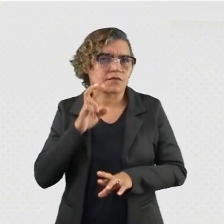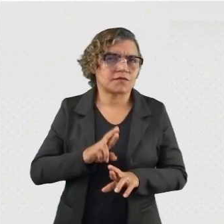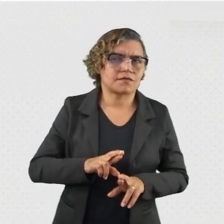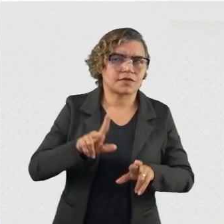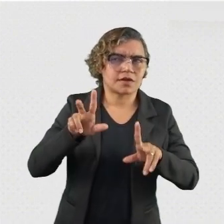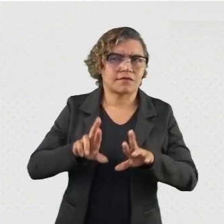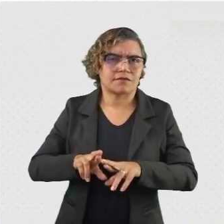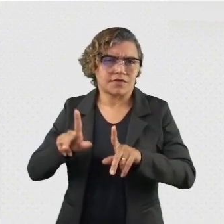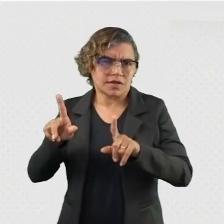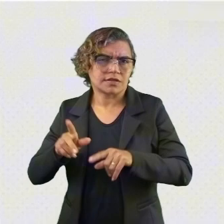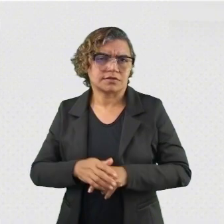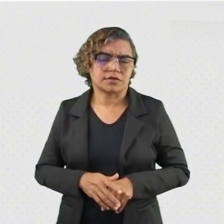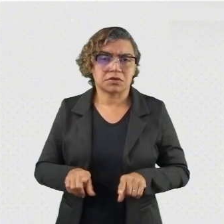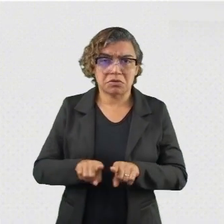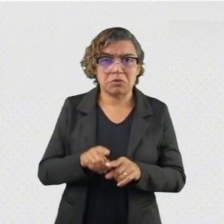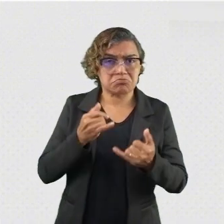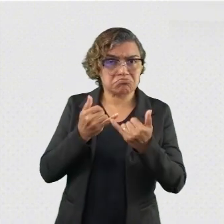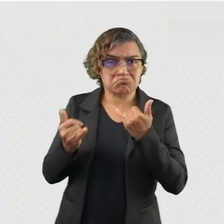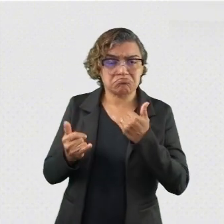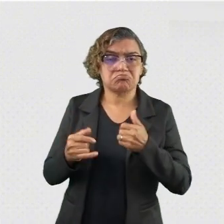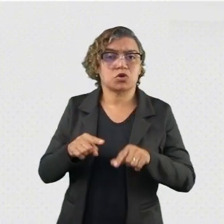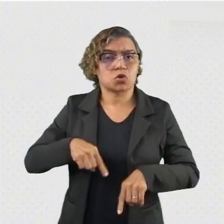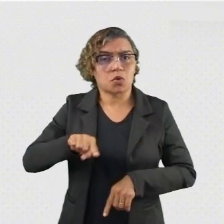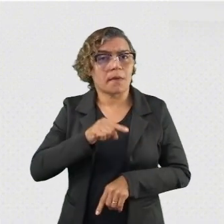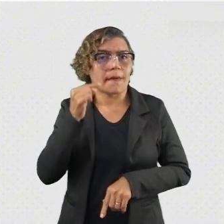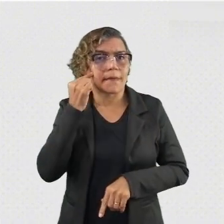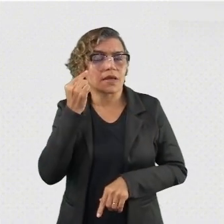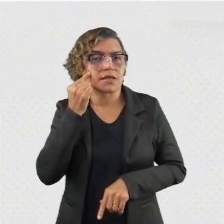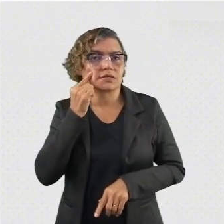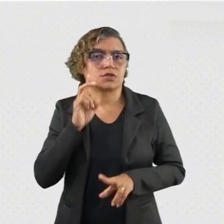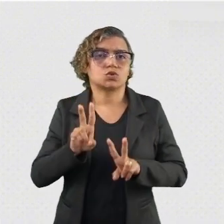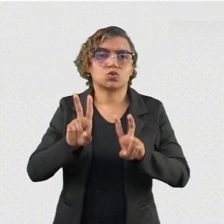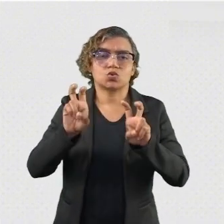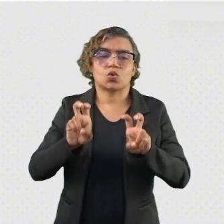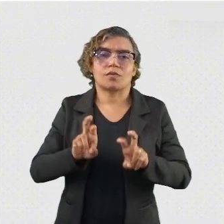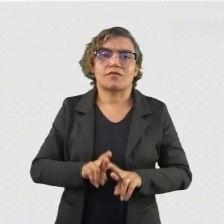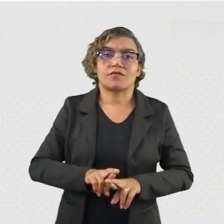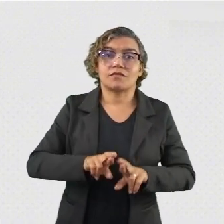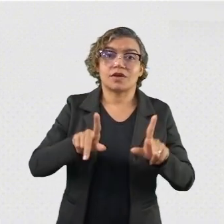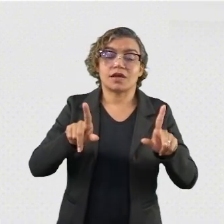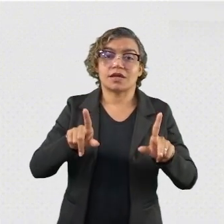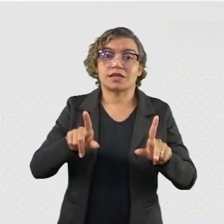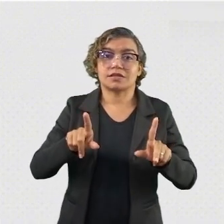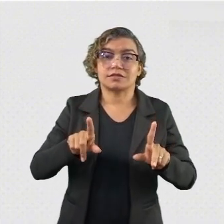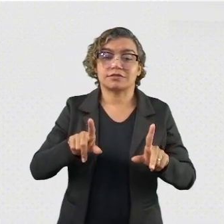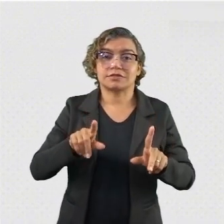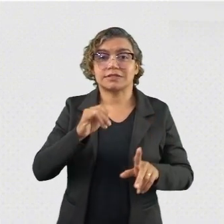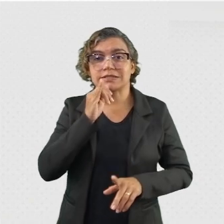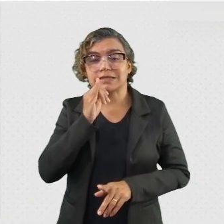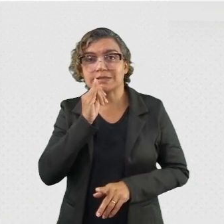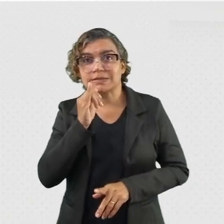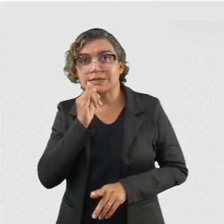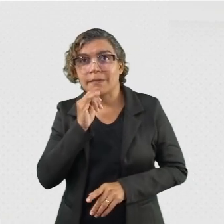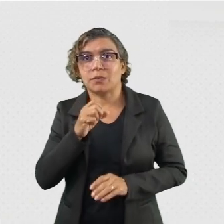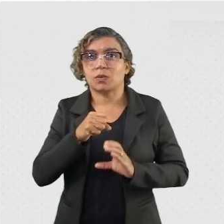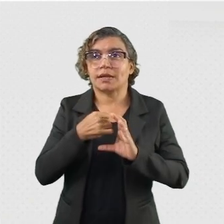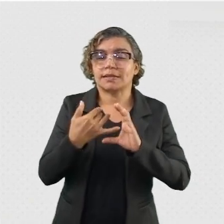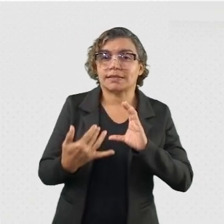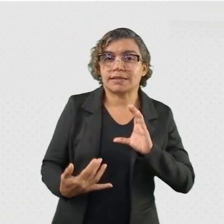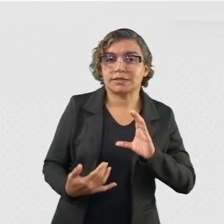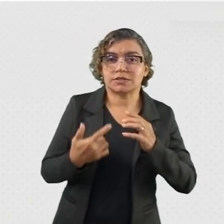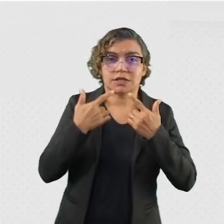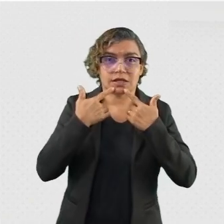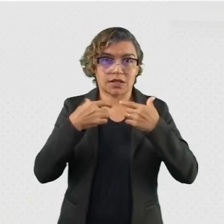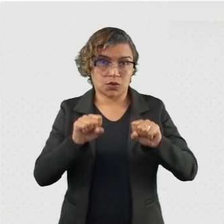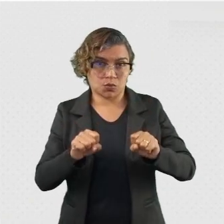mesmo semelhanças, a gente está pensando em relação a diferentes aspectos linguísticos que formam